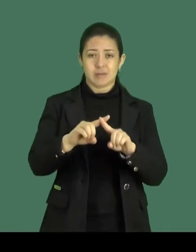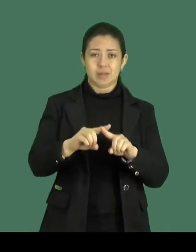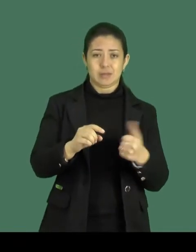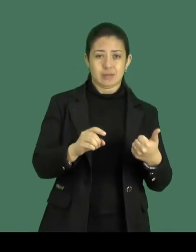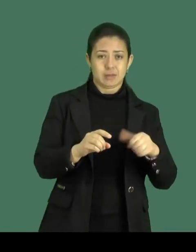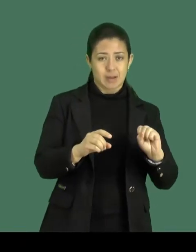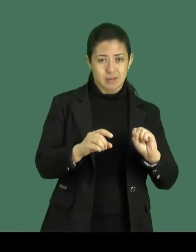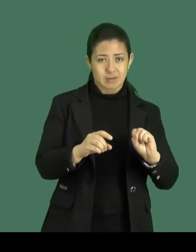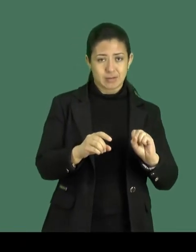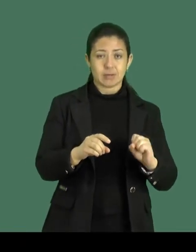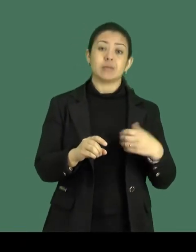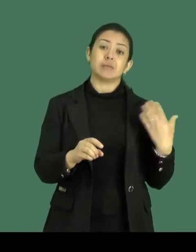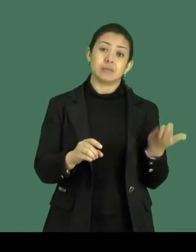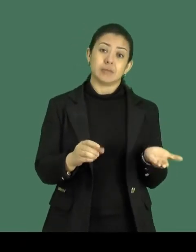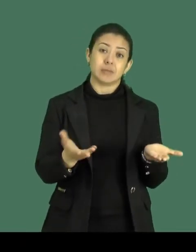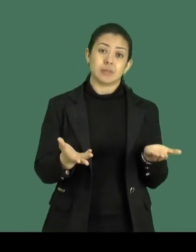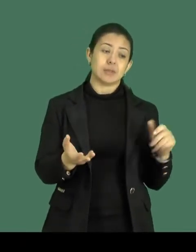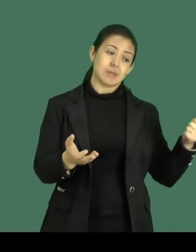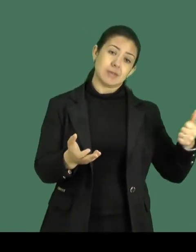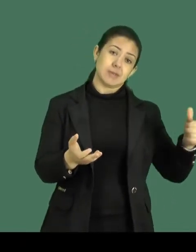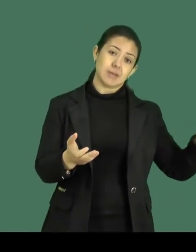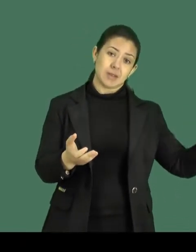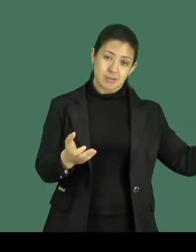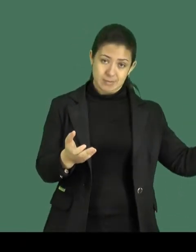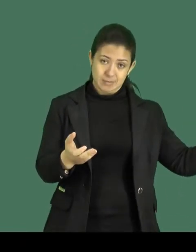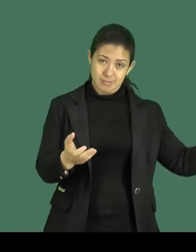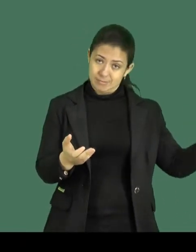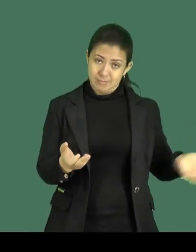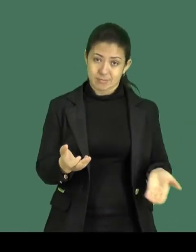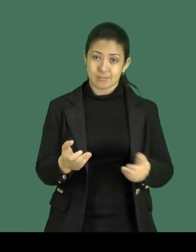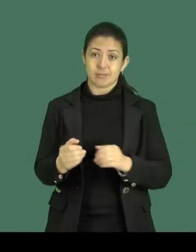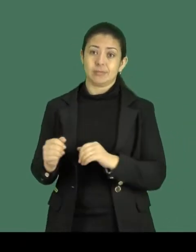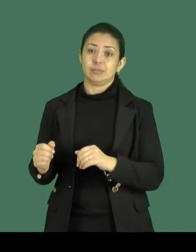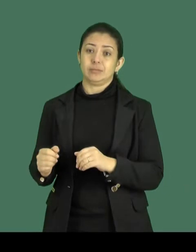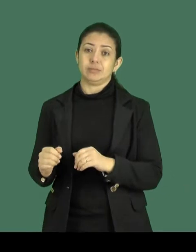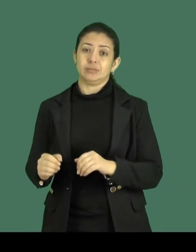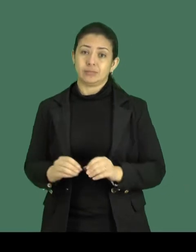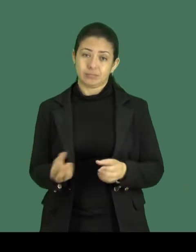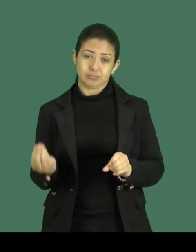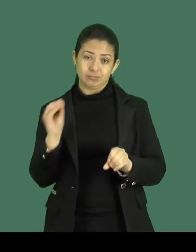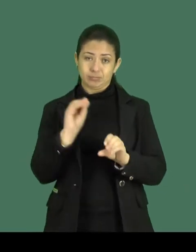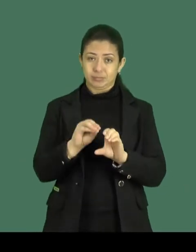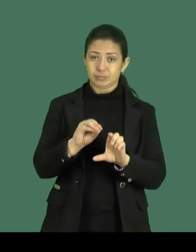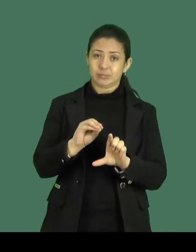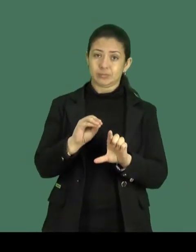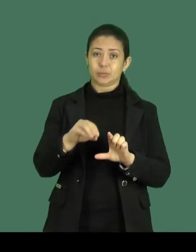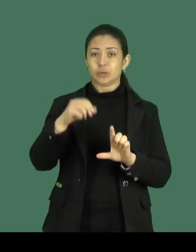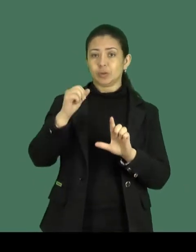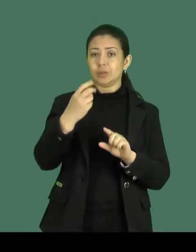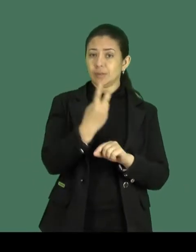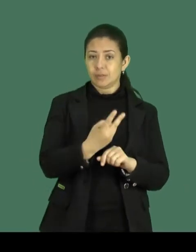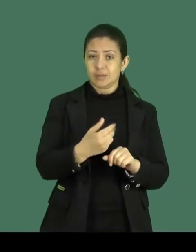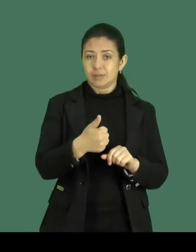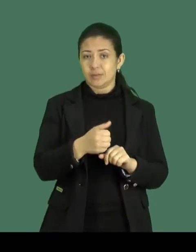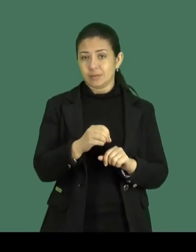100. Então esse expoente 2, os matemáticos, há muito tempo atrás,